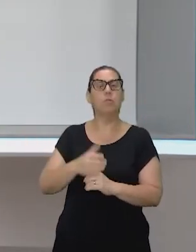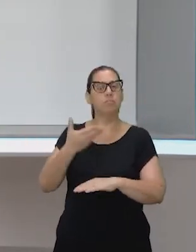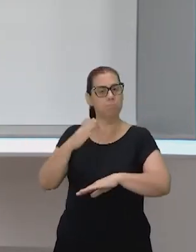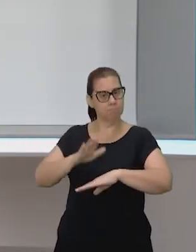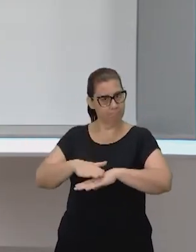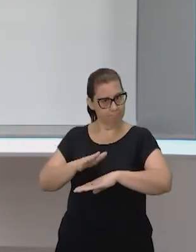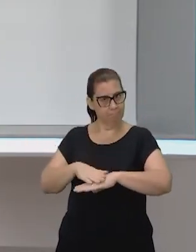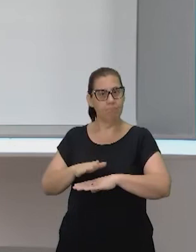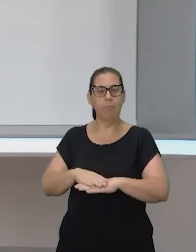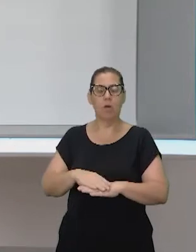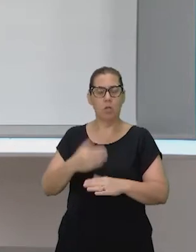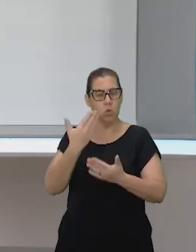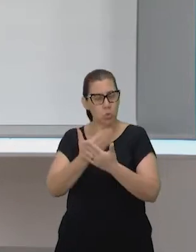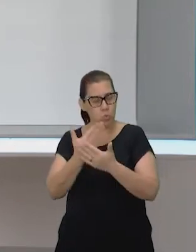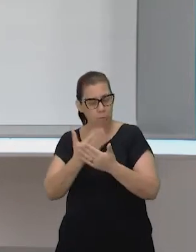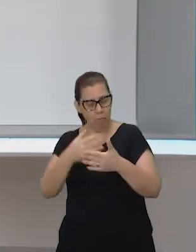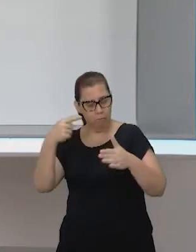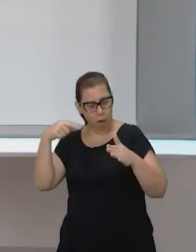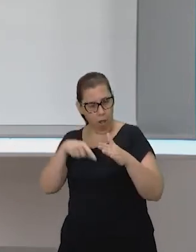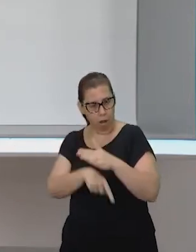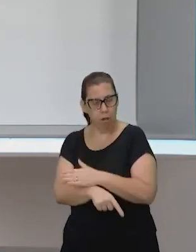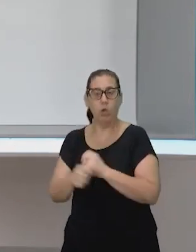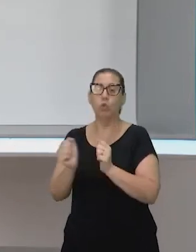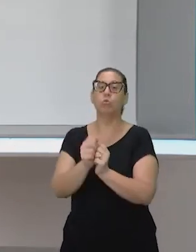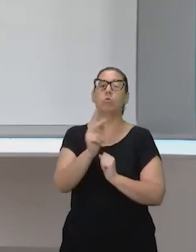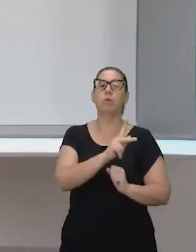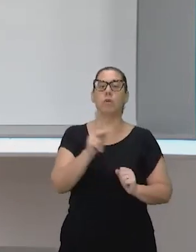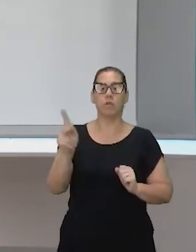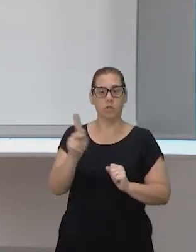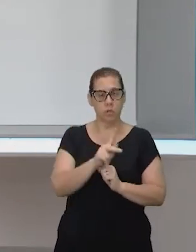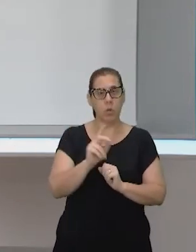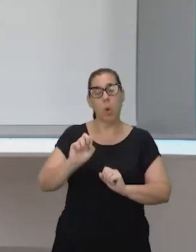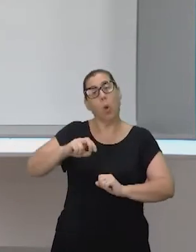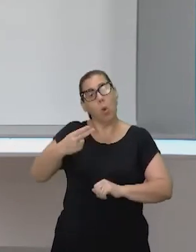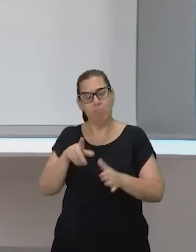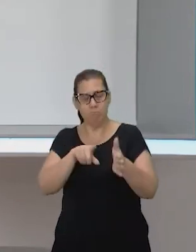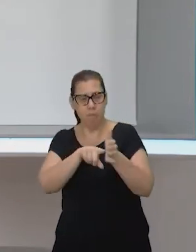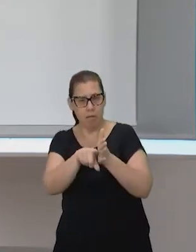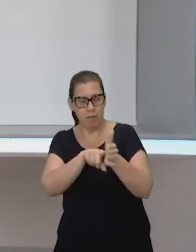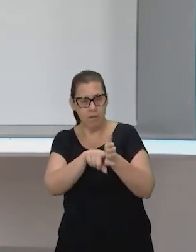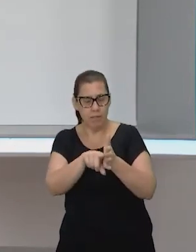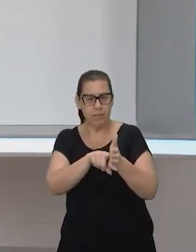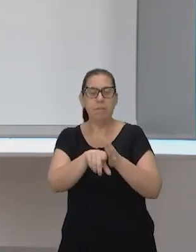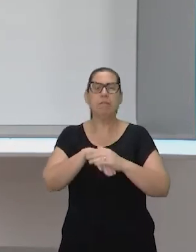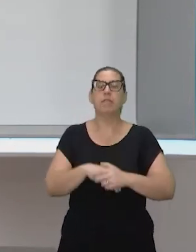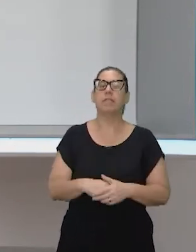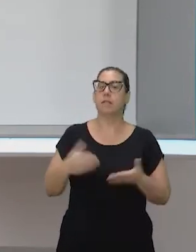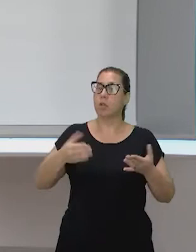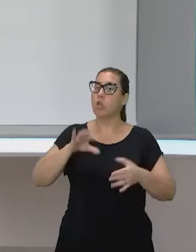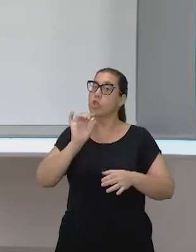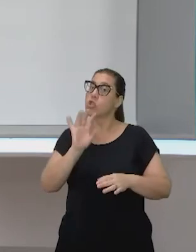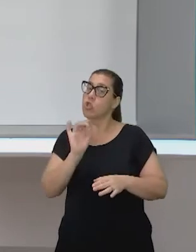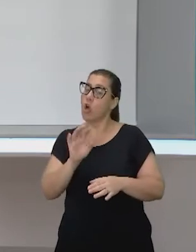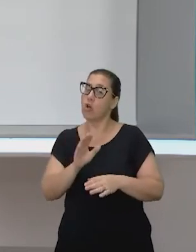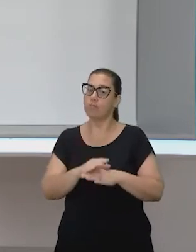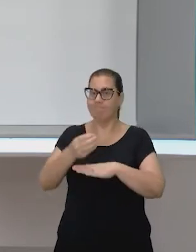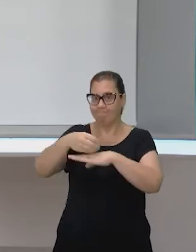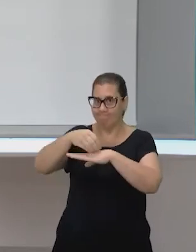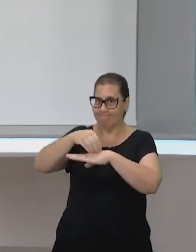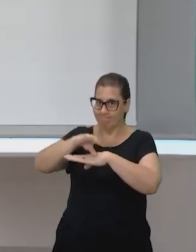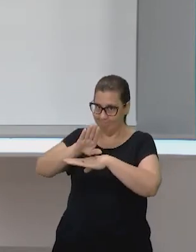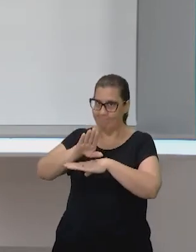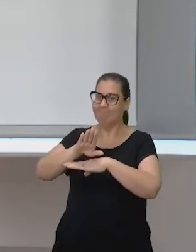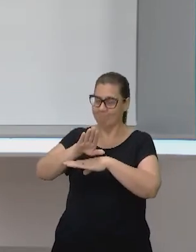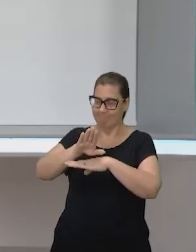fazer aí o aprofundamento e tudo mais com o seu professor ou através de uma pesquisa e tudo mais. Aqui a gente só dá, digamos assim,